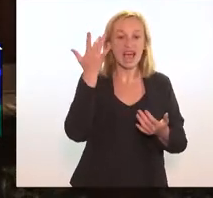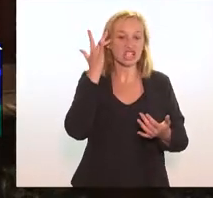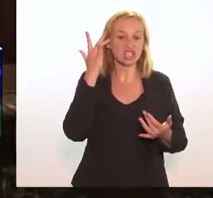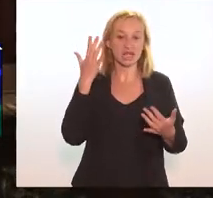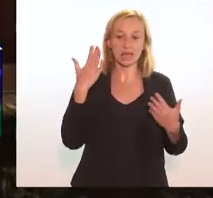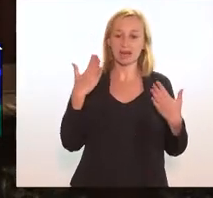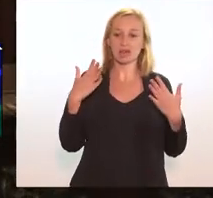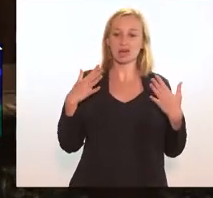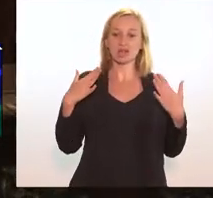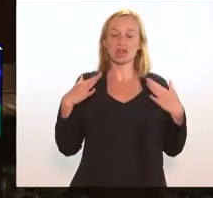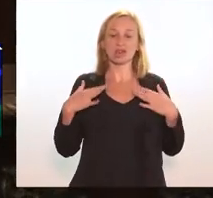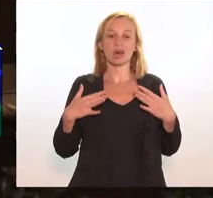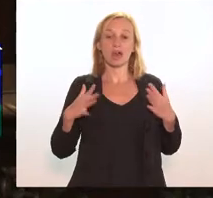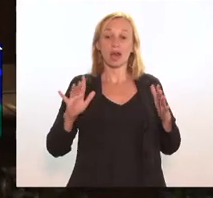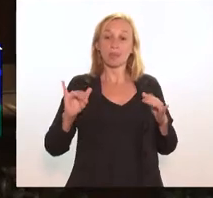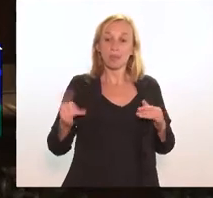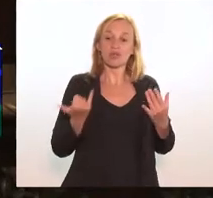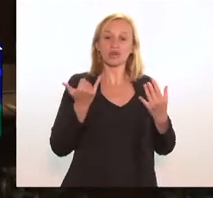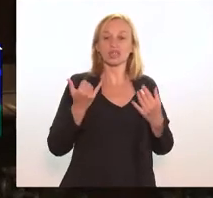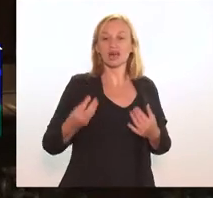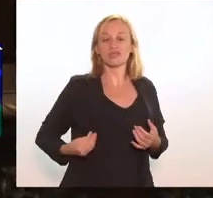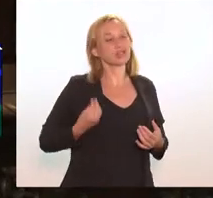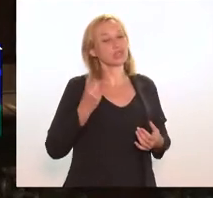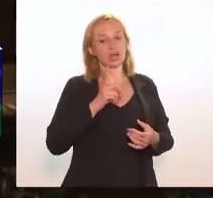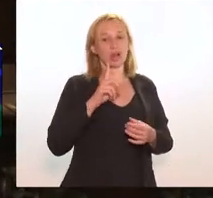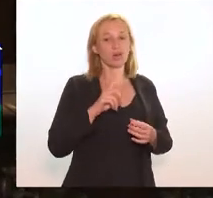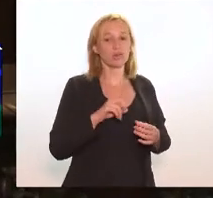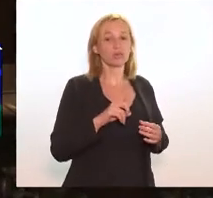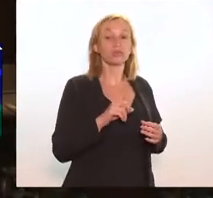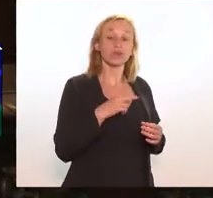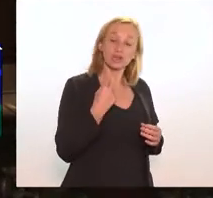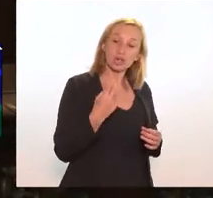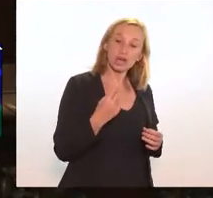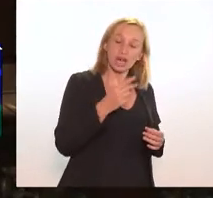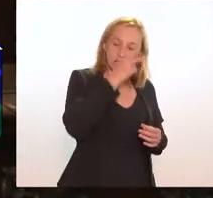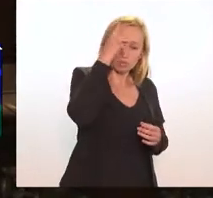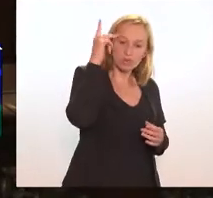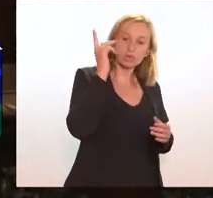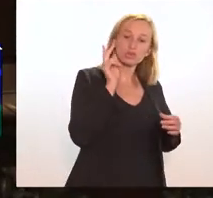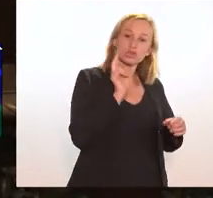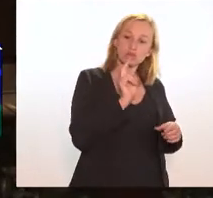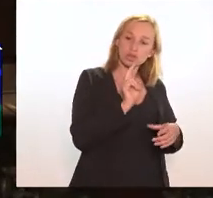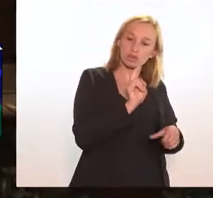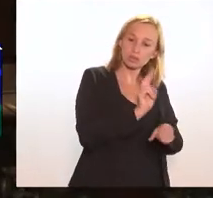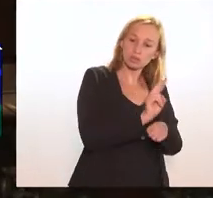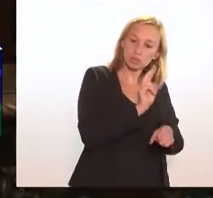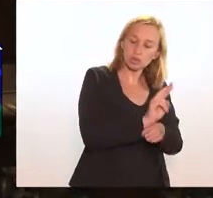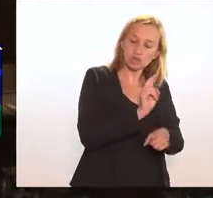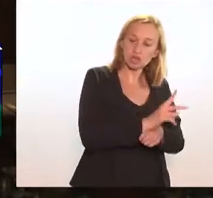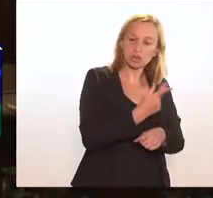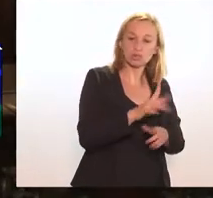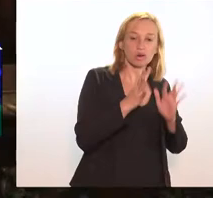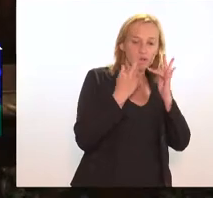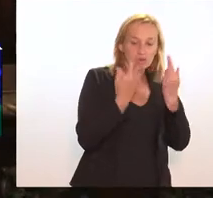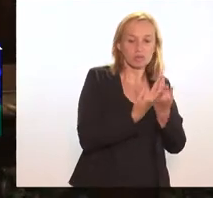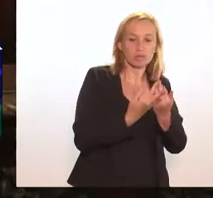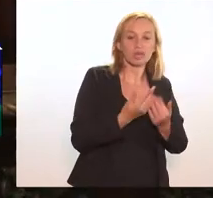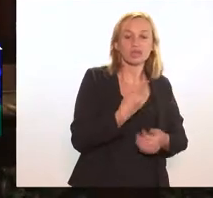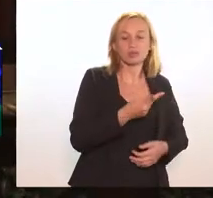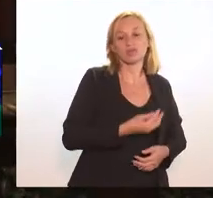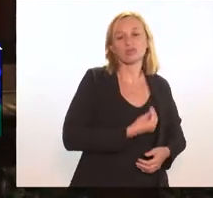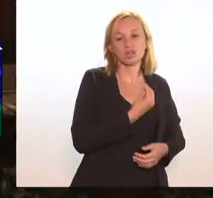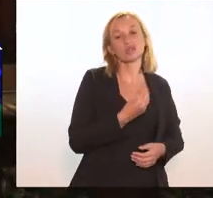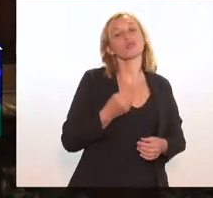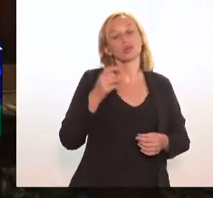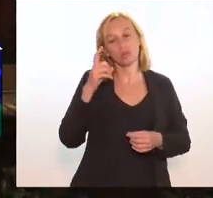contrário, é uma senha para que as pessoas protejam o máximo possível suas vidas e a vida de seus próximos, porque a situação é